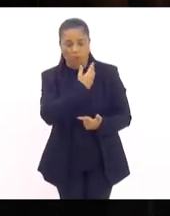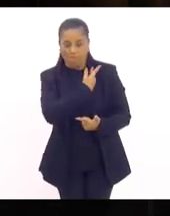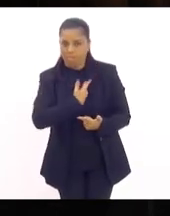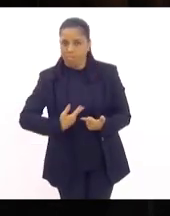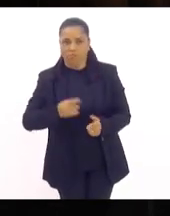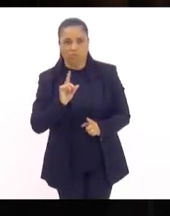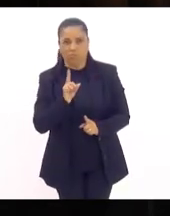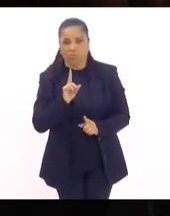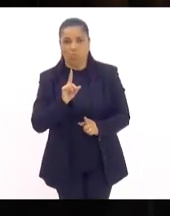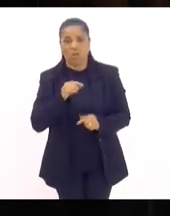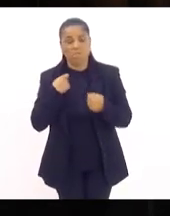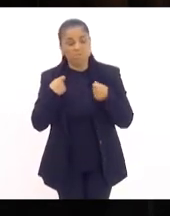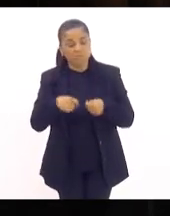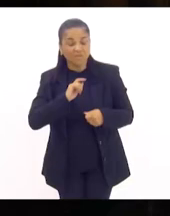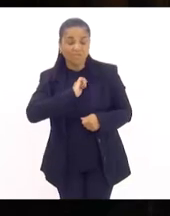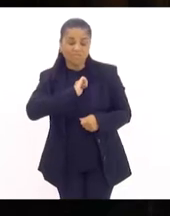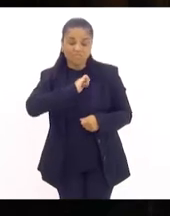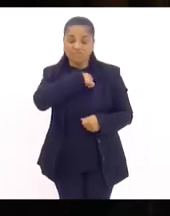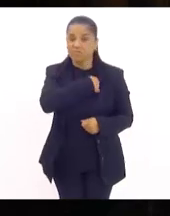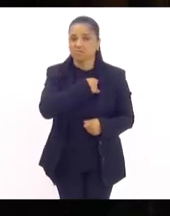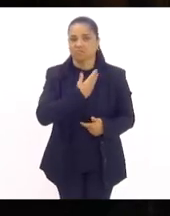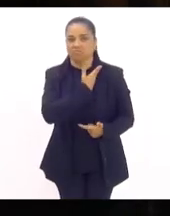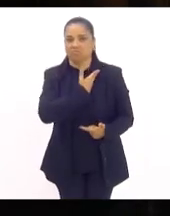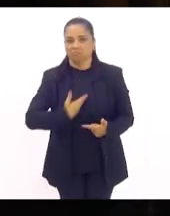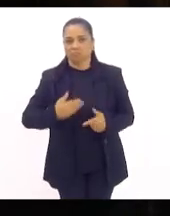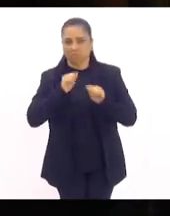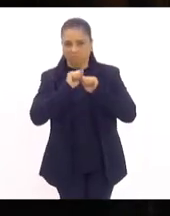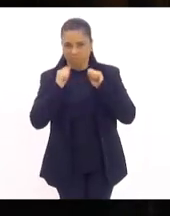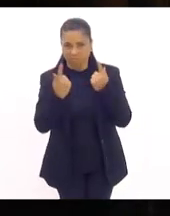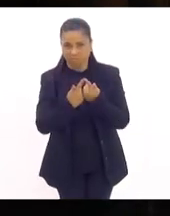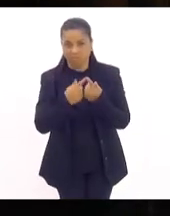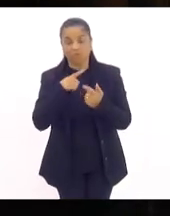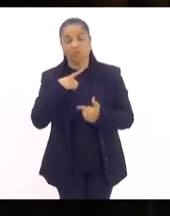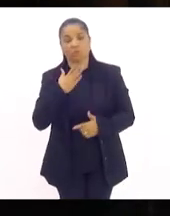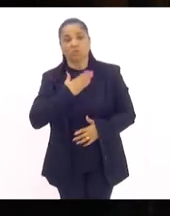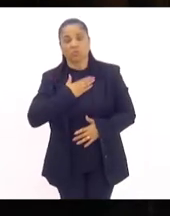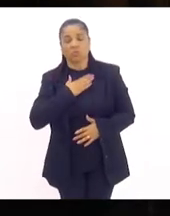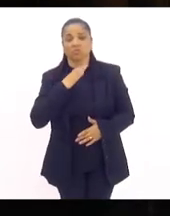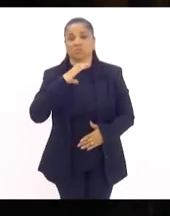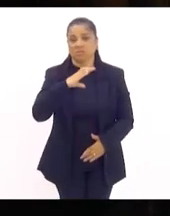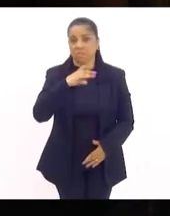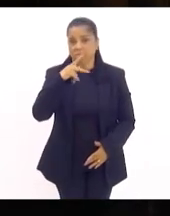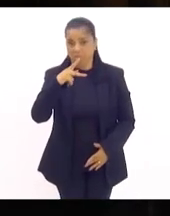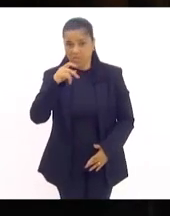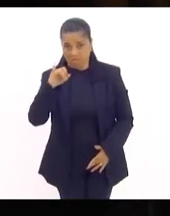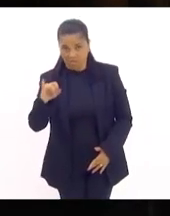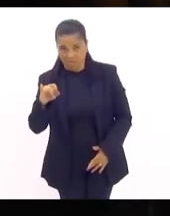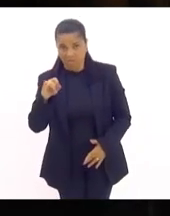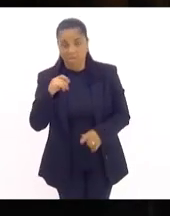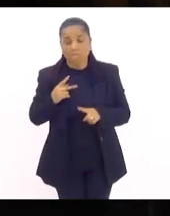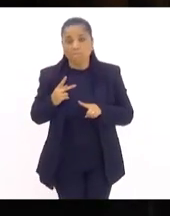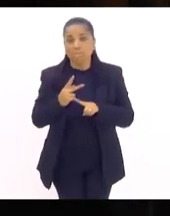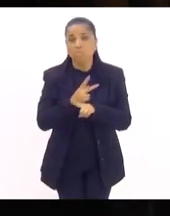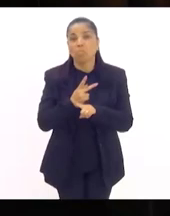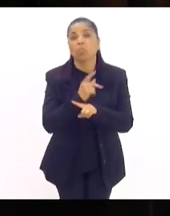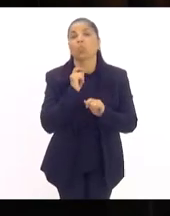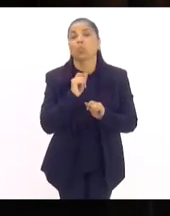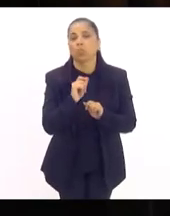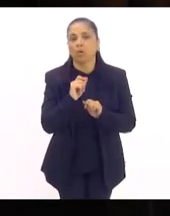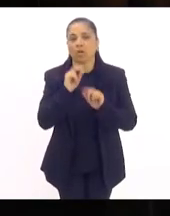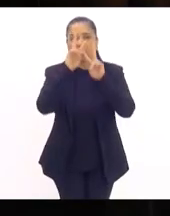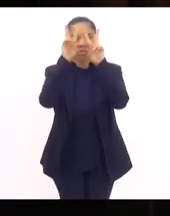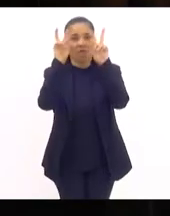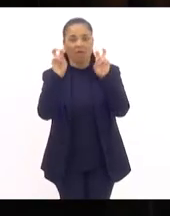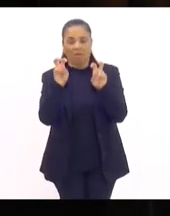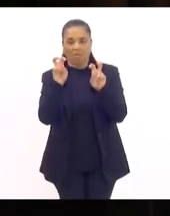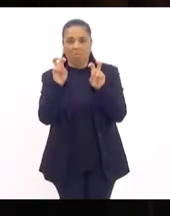fiscaliza o governo. Então, nesse sentido, a nossa CPI vai em busca, inclusive, de trazer esses temas que